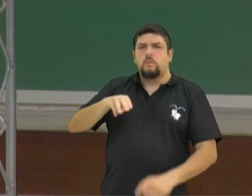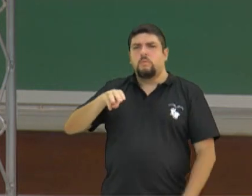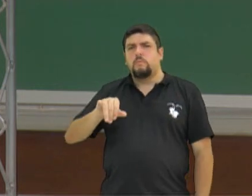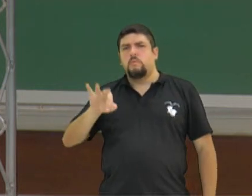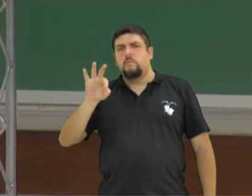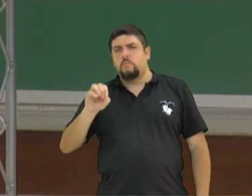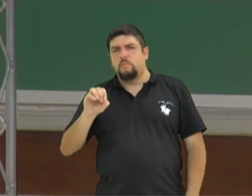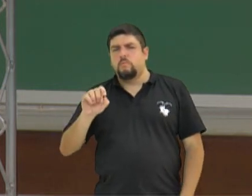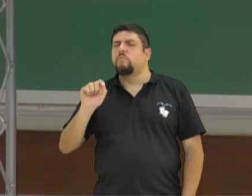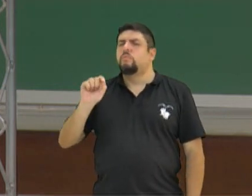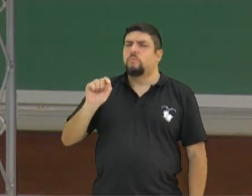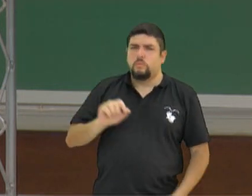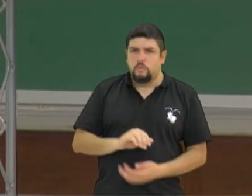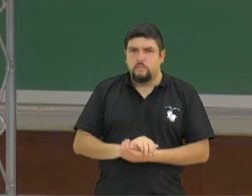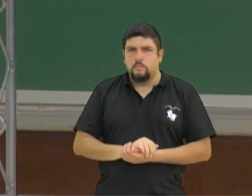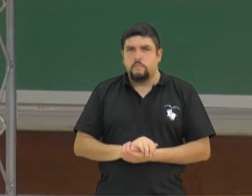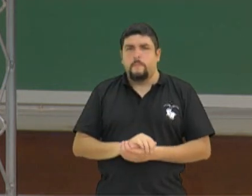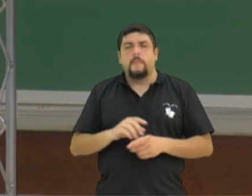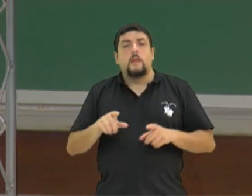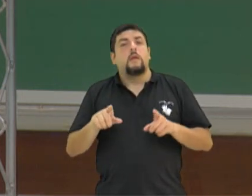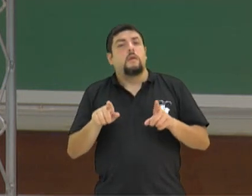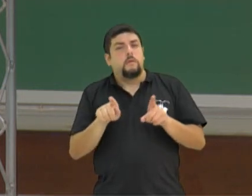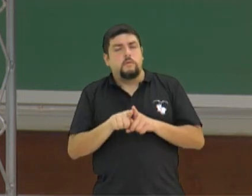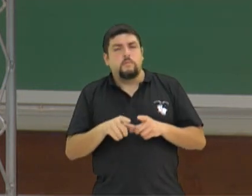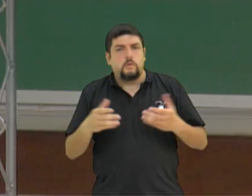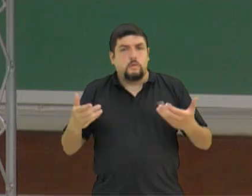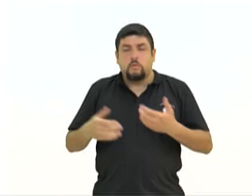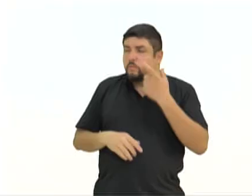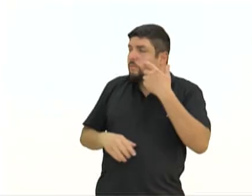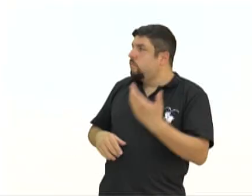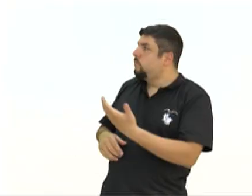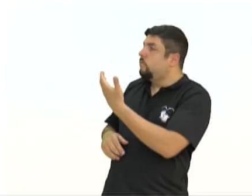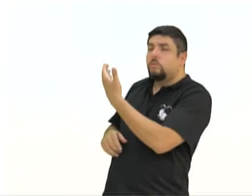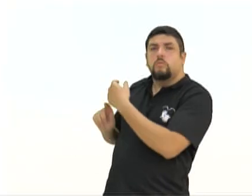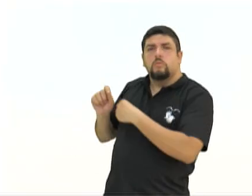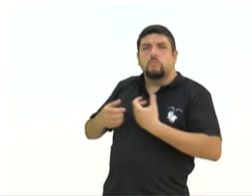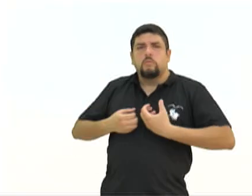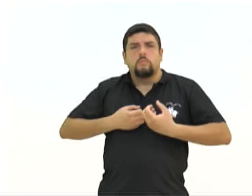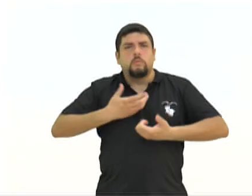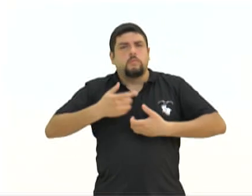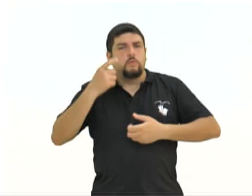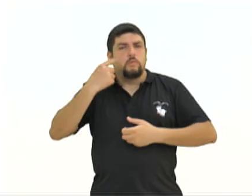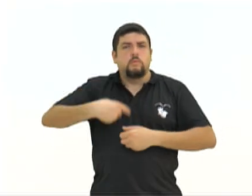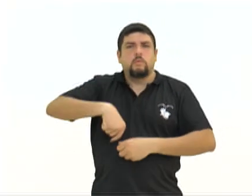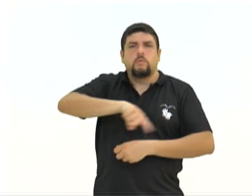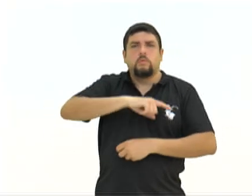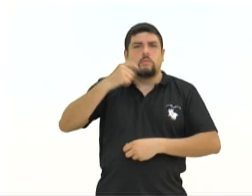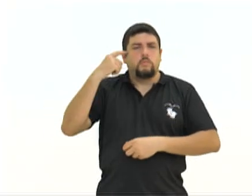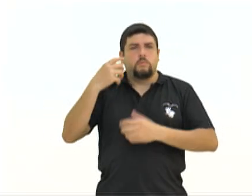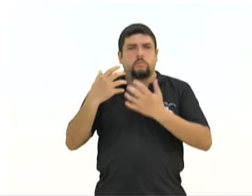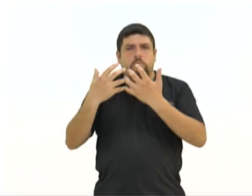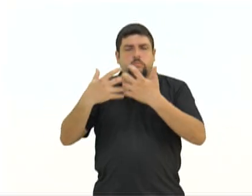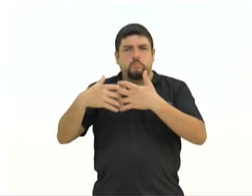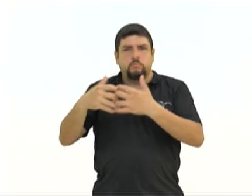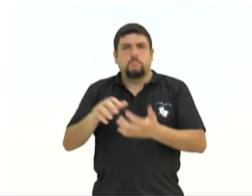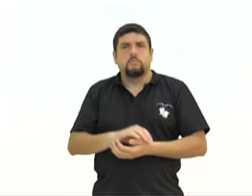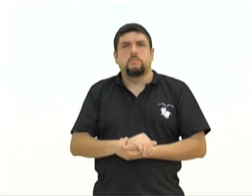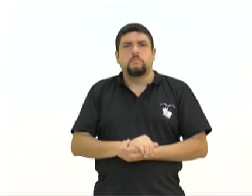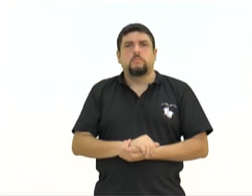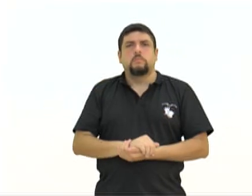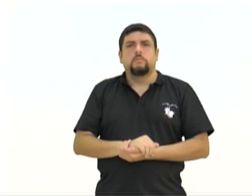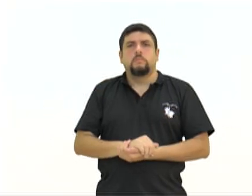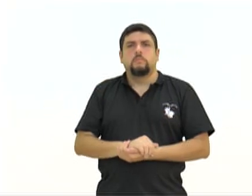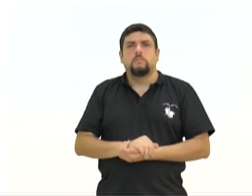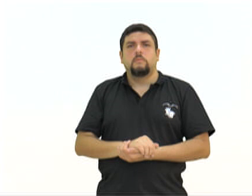Novamente, eu trouxe aqui outros elementos composicionais do mito para a gente fazer uma reflexão sobre isso, né? Então, observem aqui que o mito,